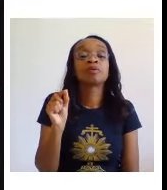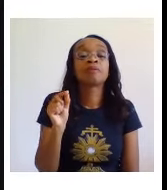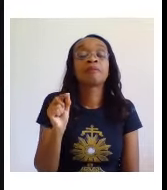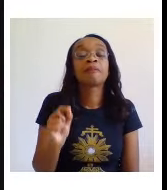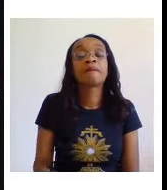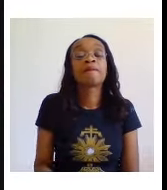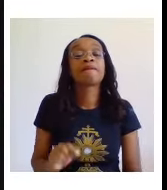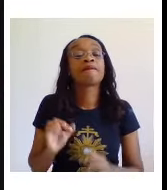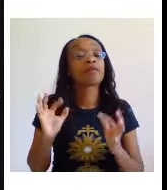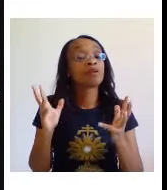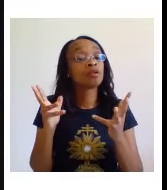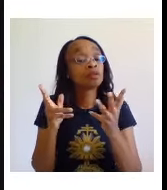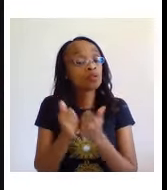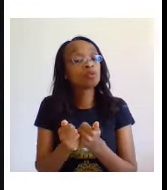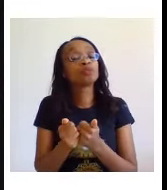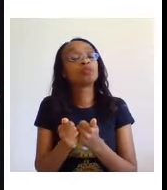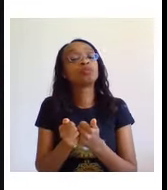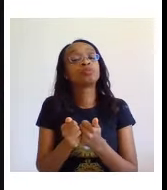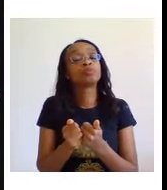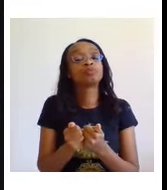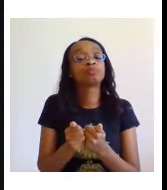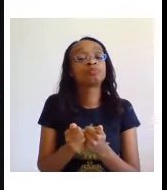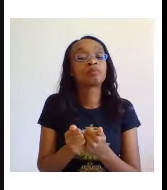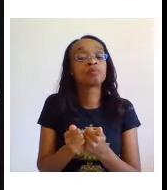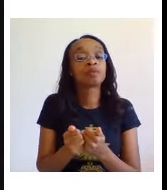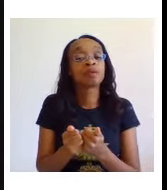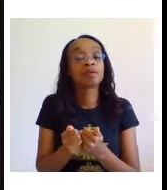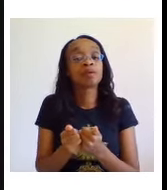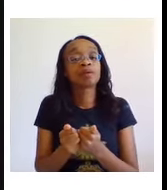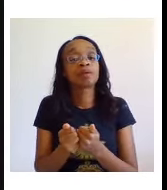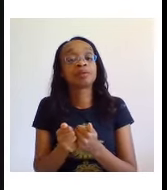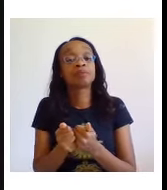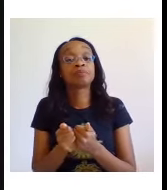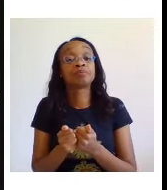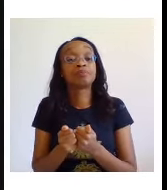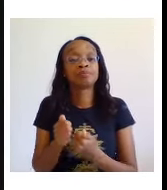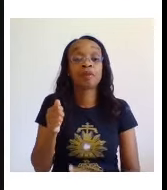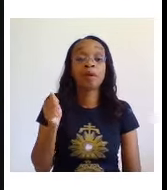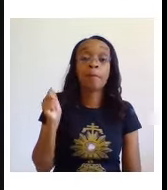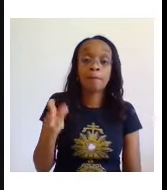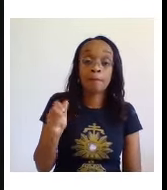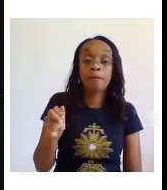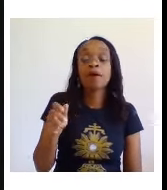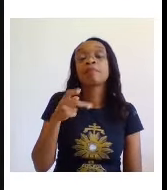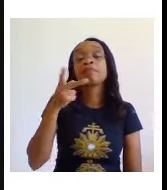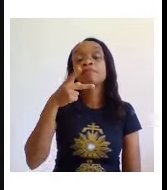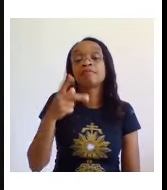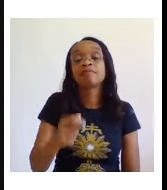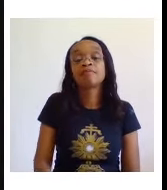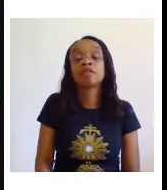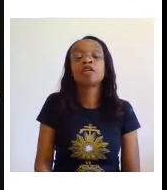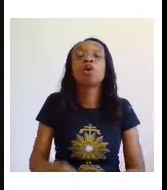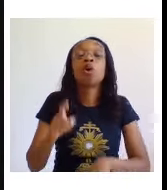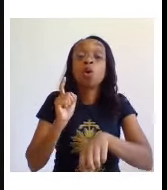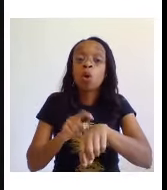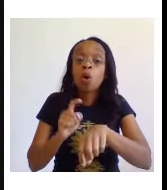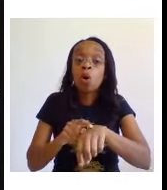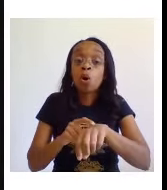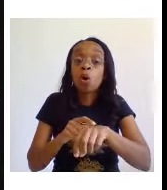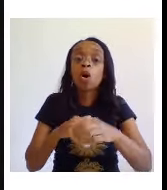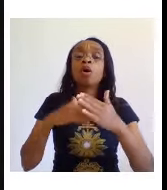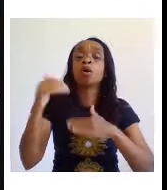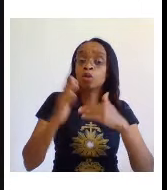Dr. Lincoln e todos nós aqui repetimos de dizer, tá? Abre aspas, o Papa fala assim: é hora de